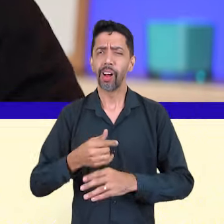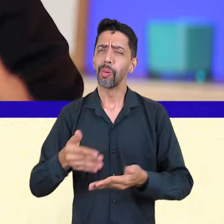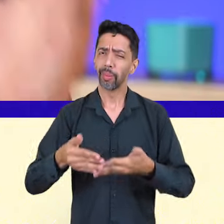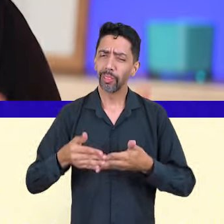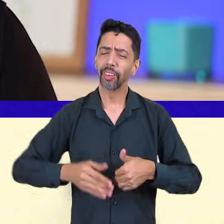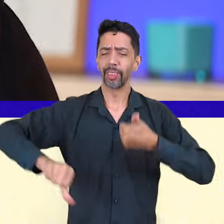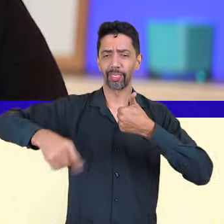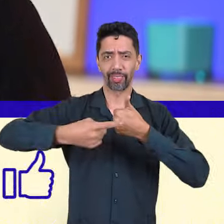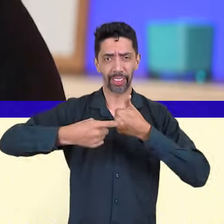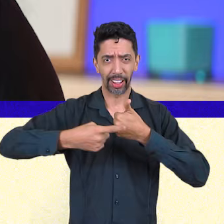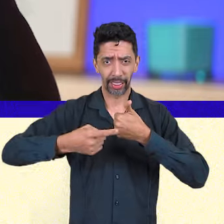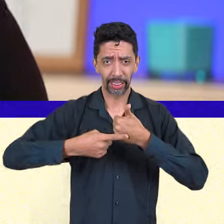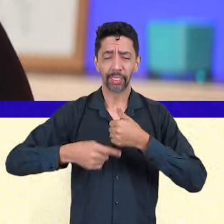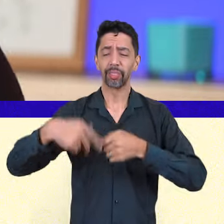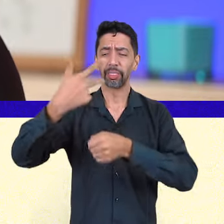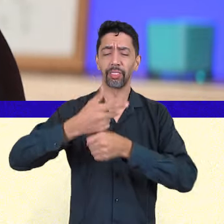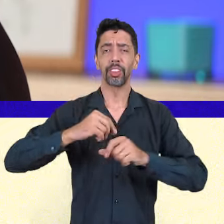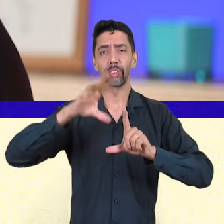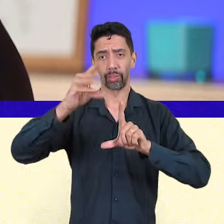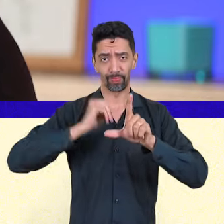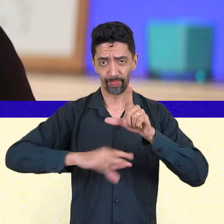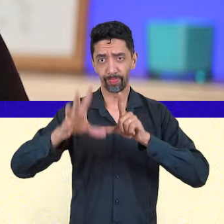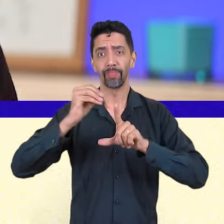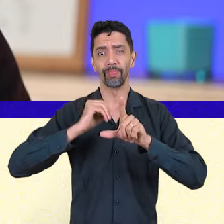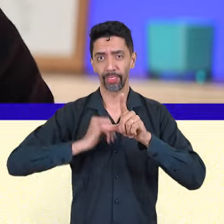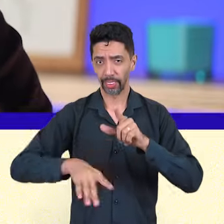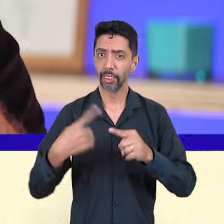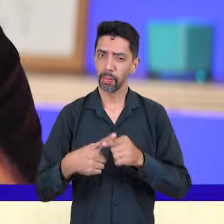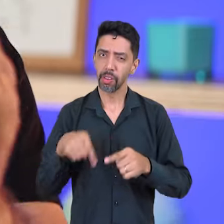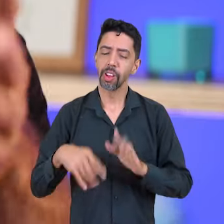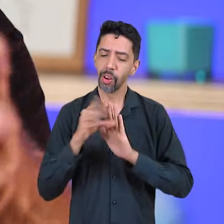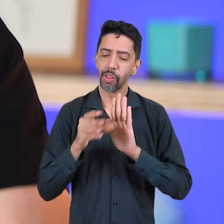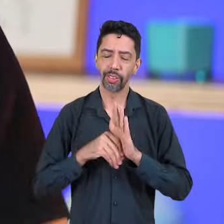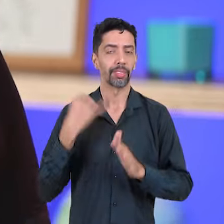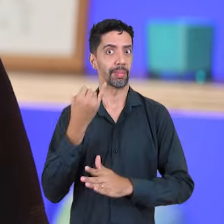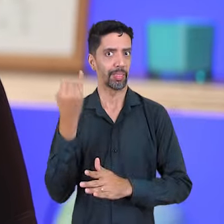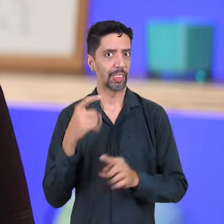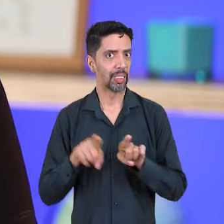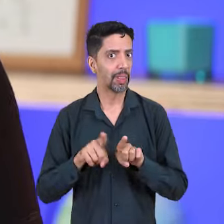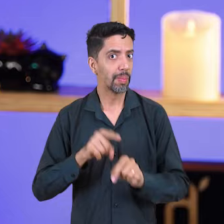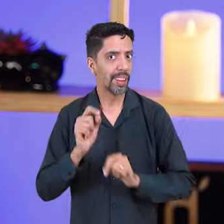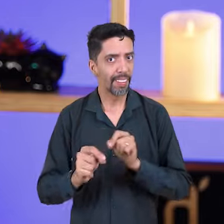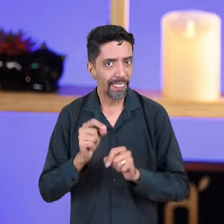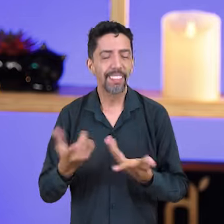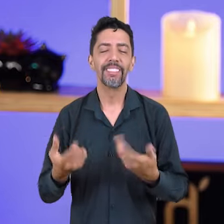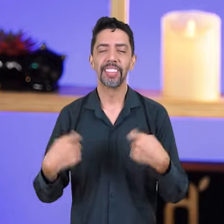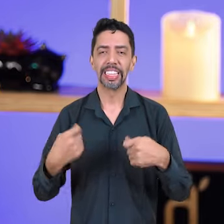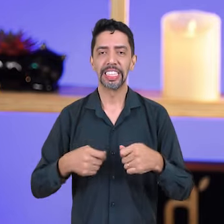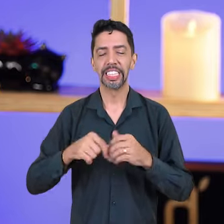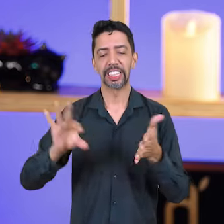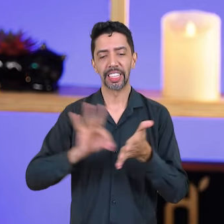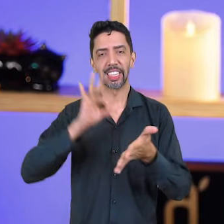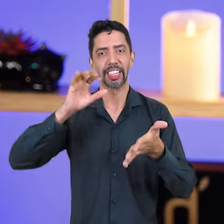você, que não está inscrito, se inscreva no canal e não se esquecer do sininho para receber as minhas notificações. Vamos lá.